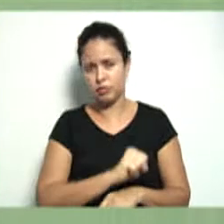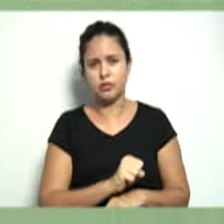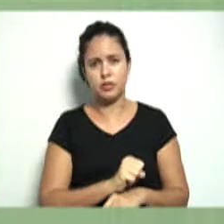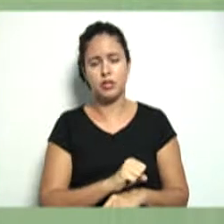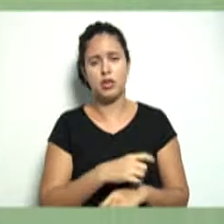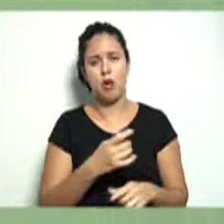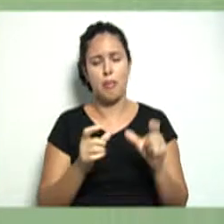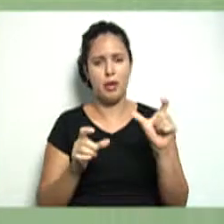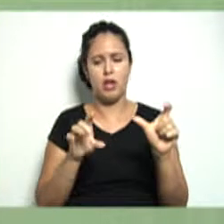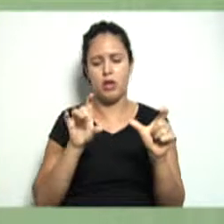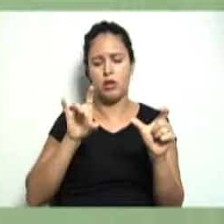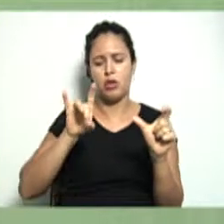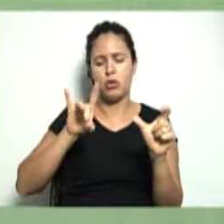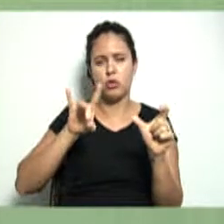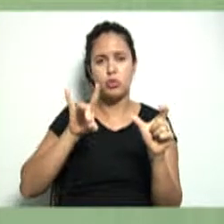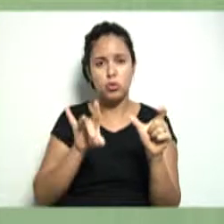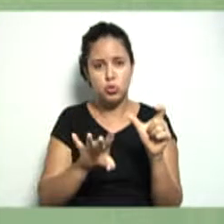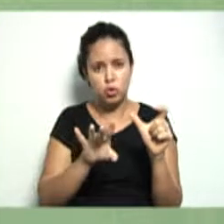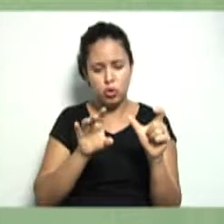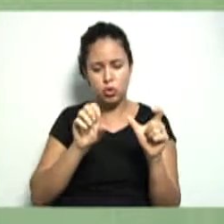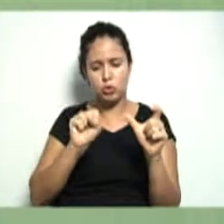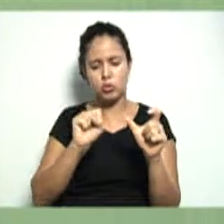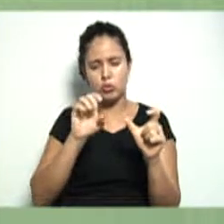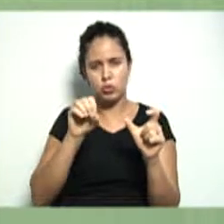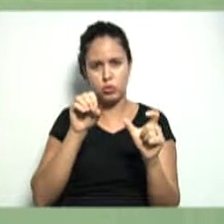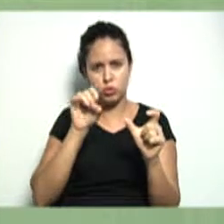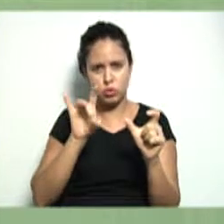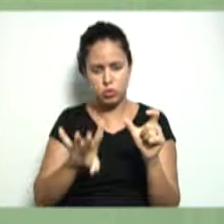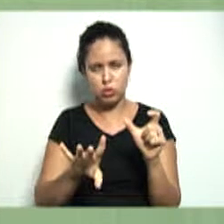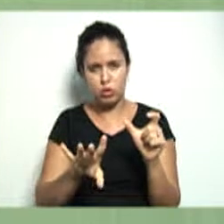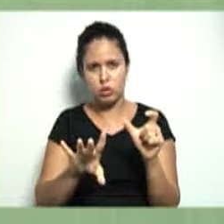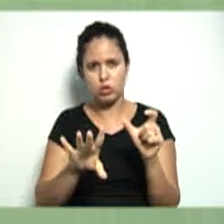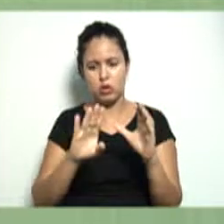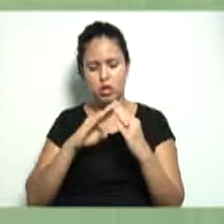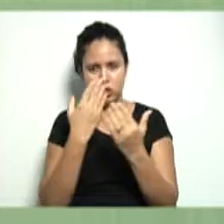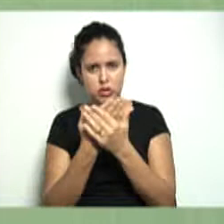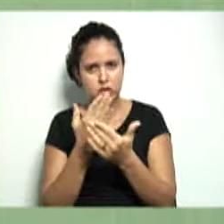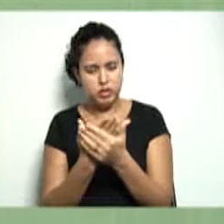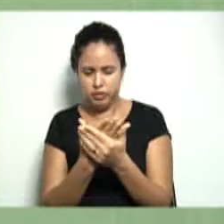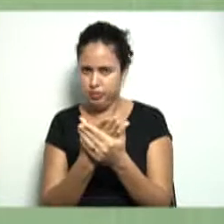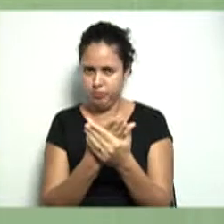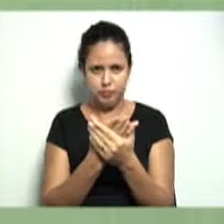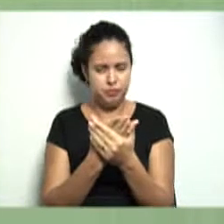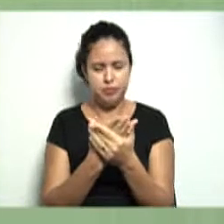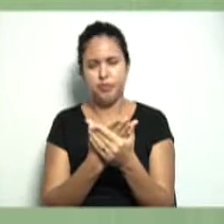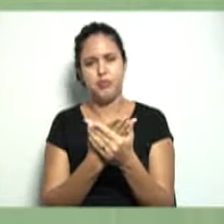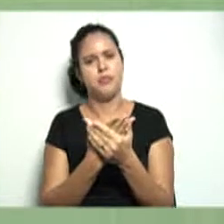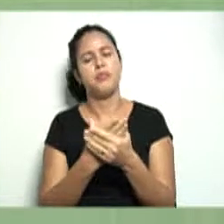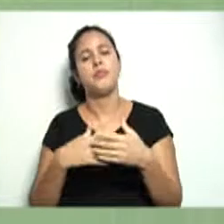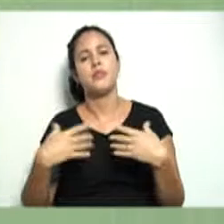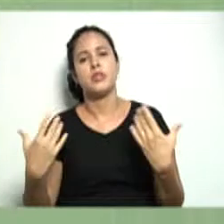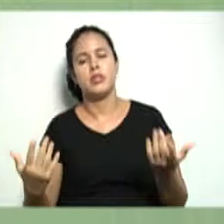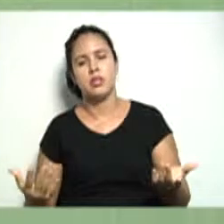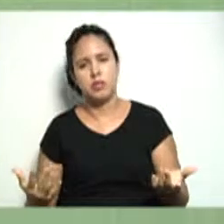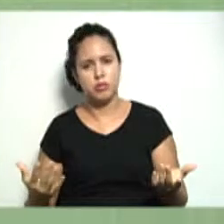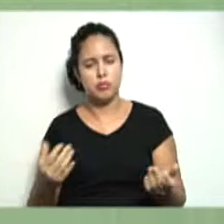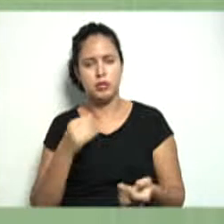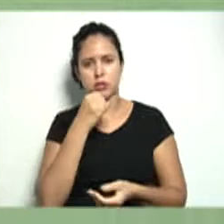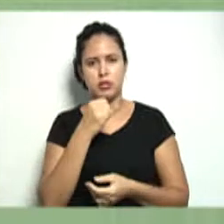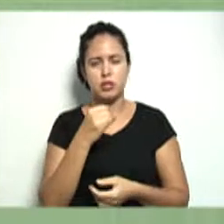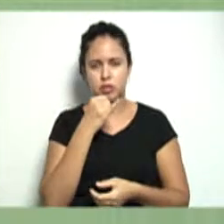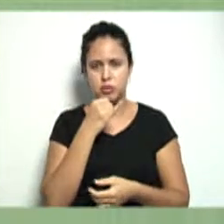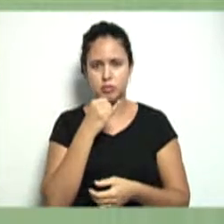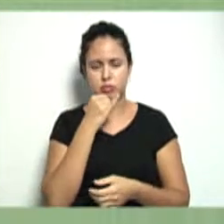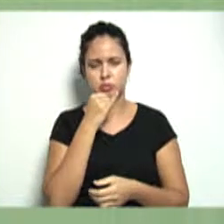aqui, é que a questão está errada. Porque somente quer dizer que se não estiver na porta da